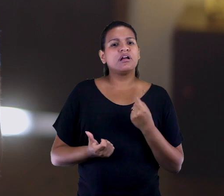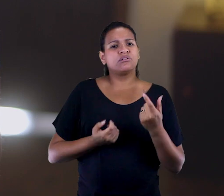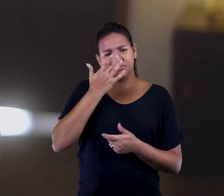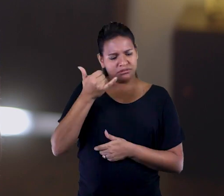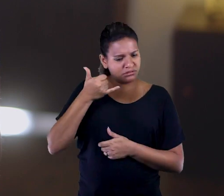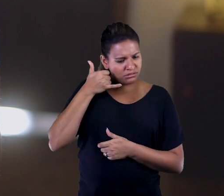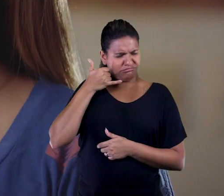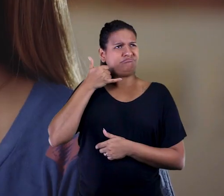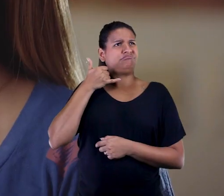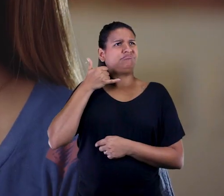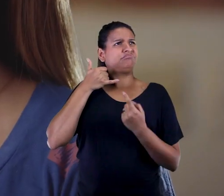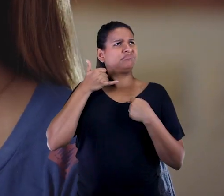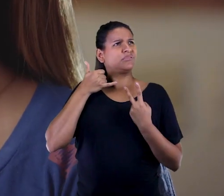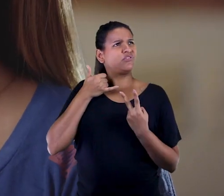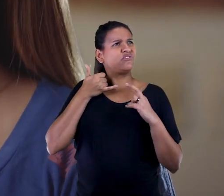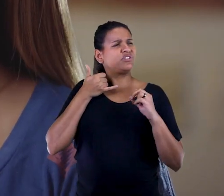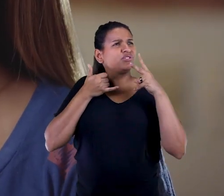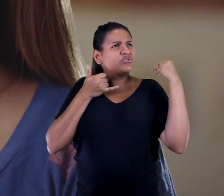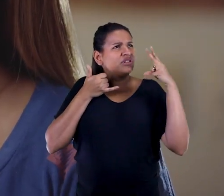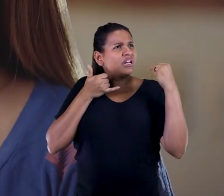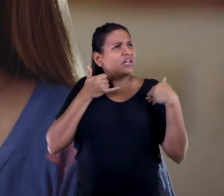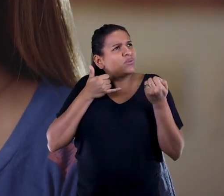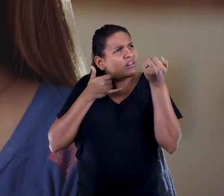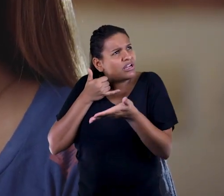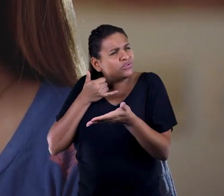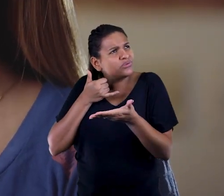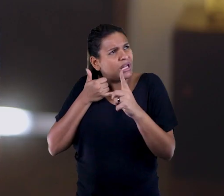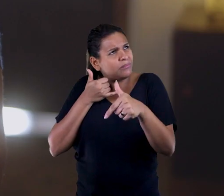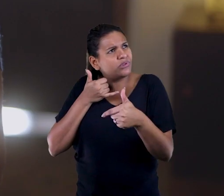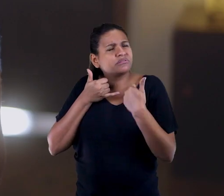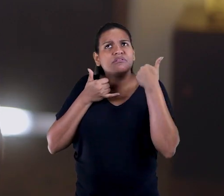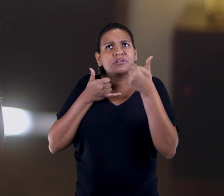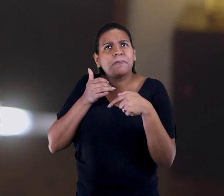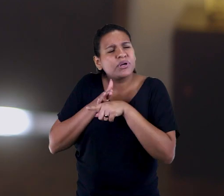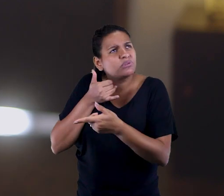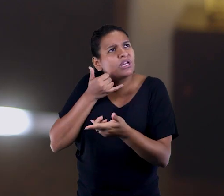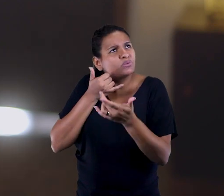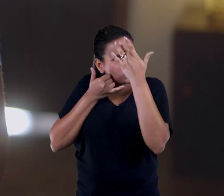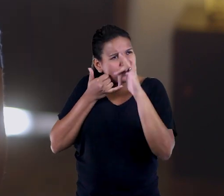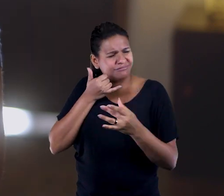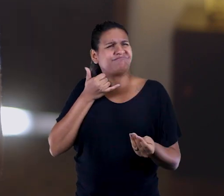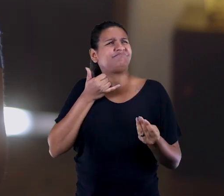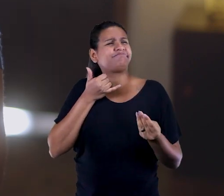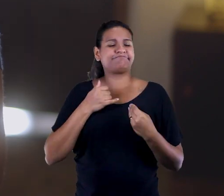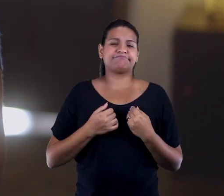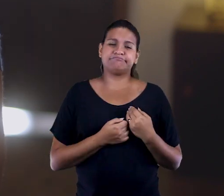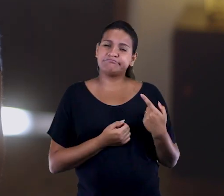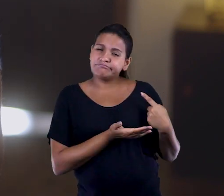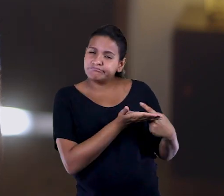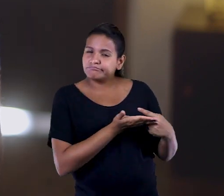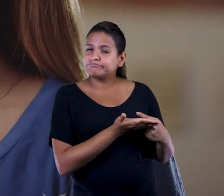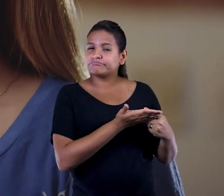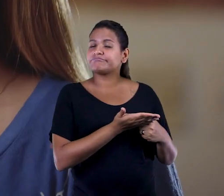fazer a ligação também. Putz, eu deixei 20 gatos e depois perguntei notícias, ela não tinha. E aí a gente se reuniu e falou, bom, só tem um jeito